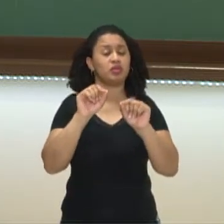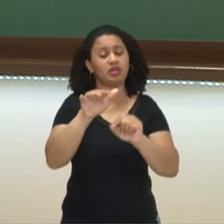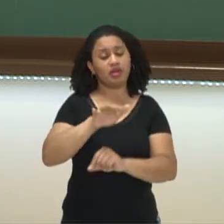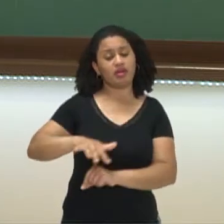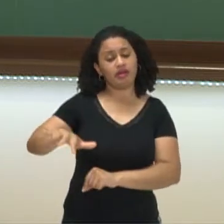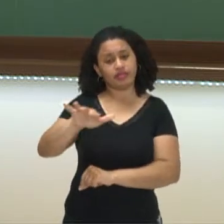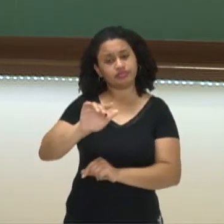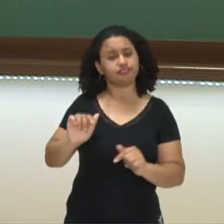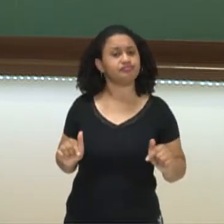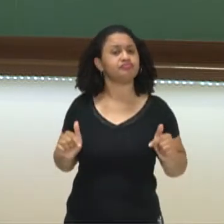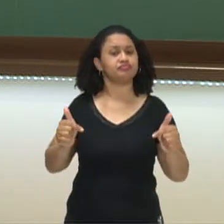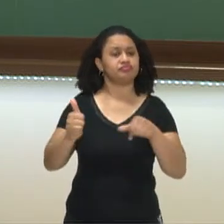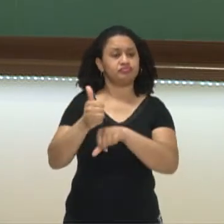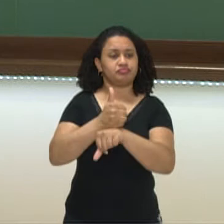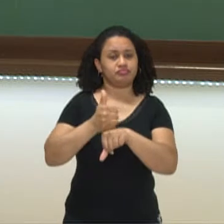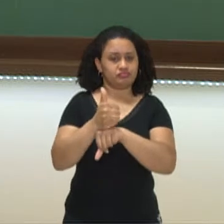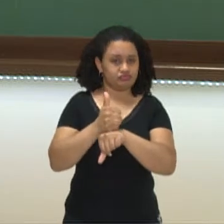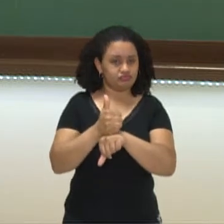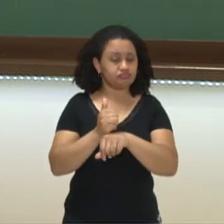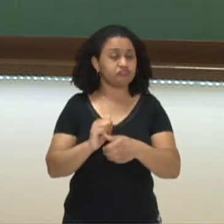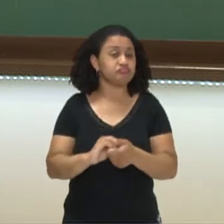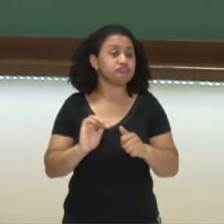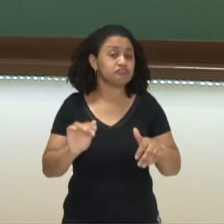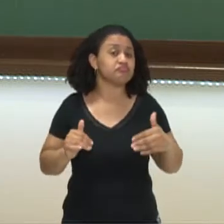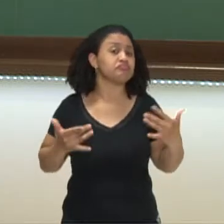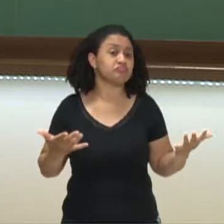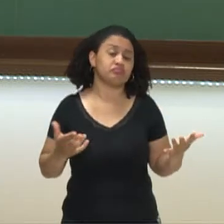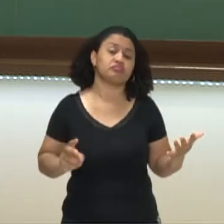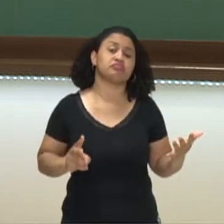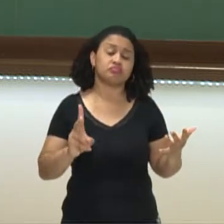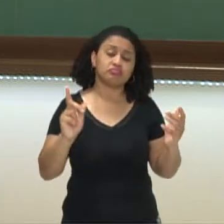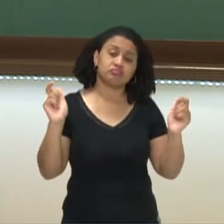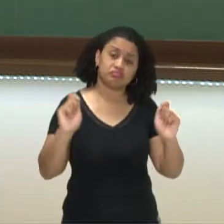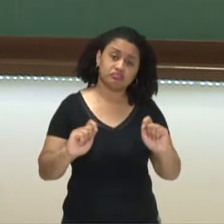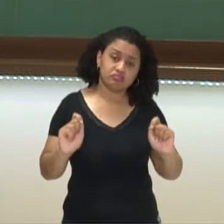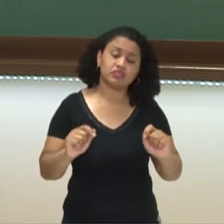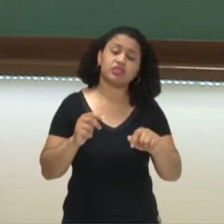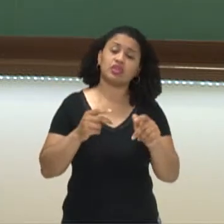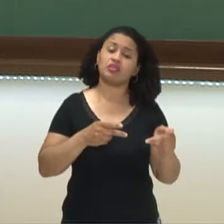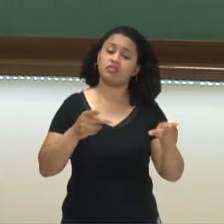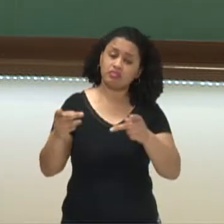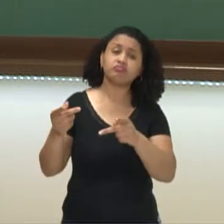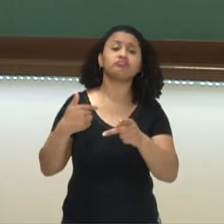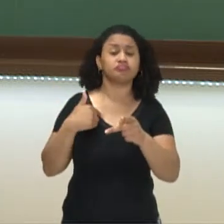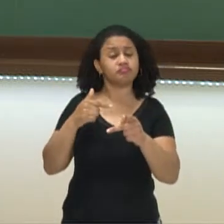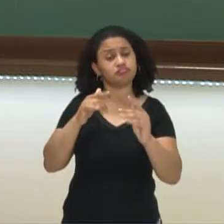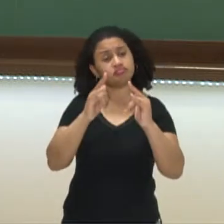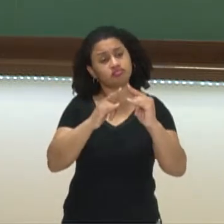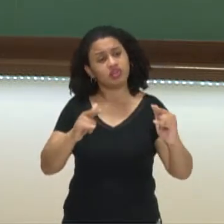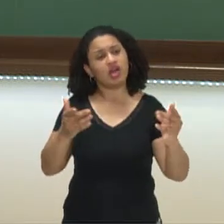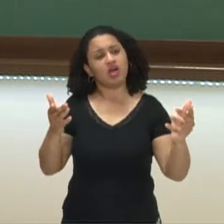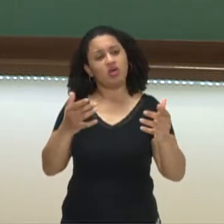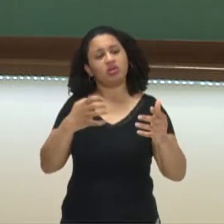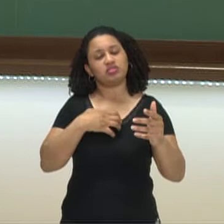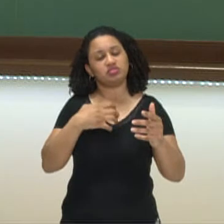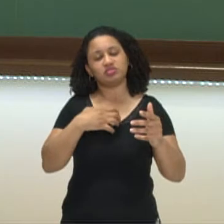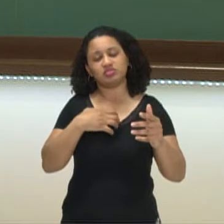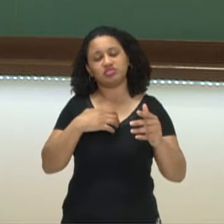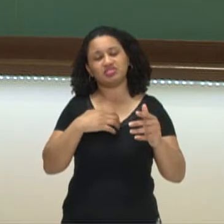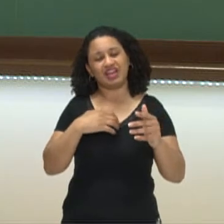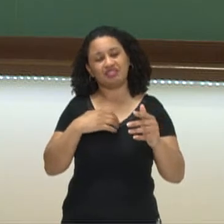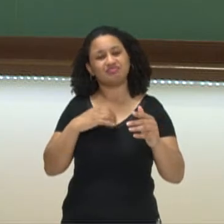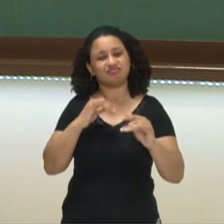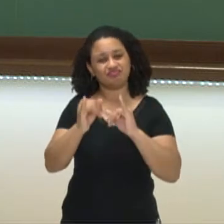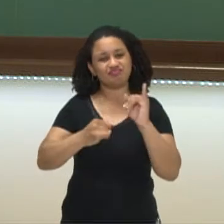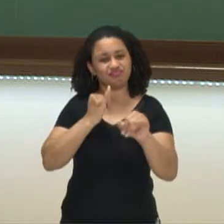algumas áreas de atuação profissional. Então, sempre que for possível, visite. Essa feira agora está de forma aí virtual, de